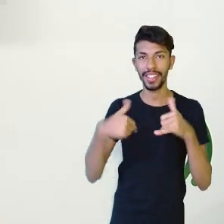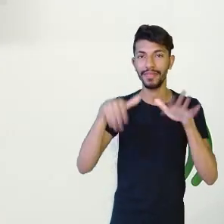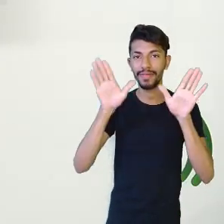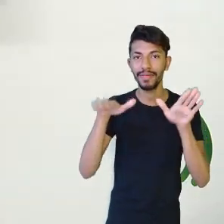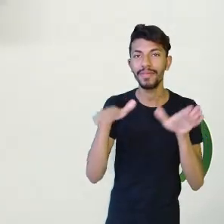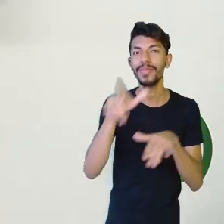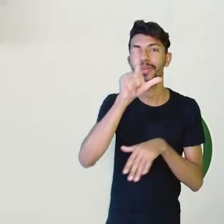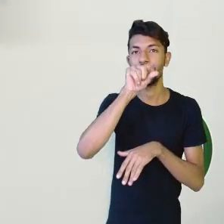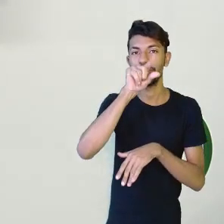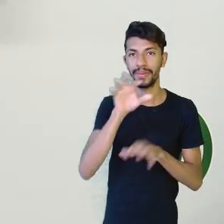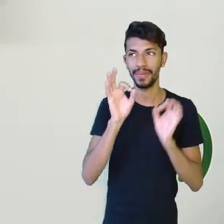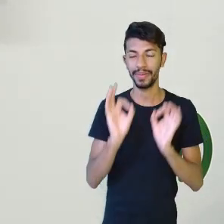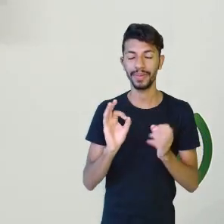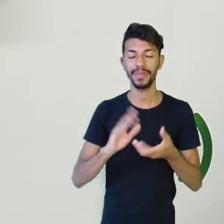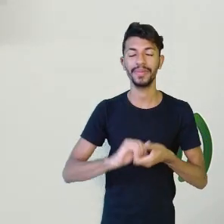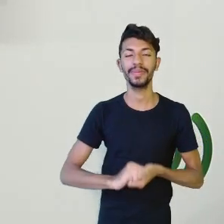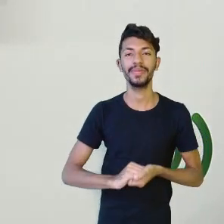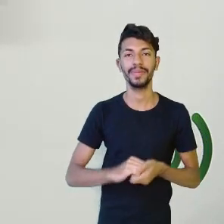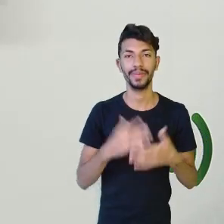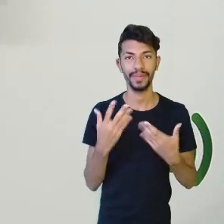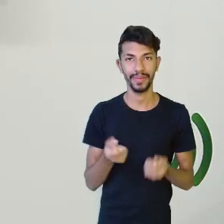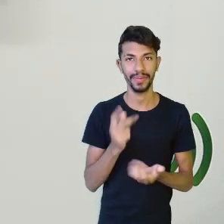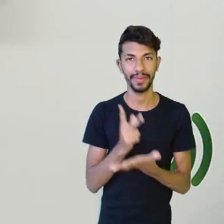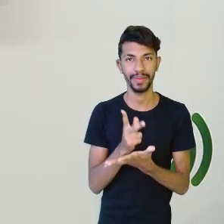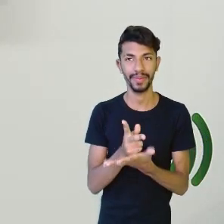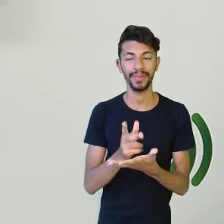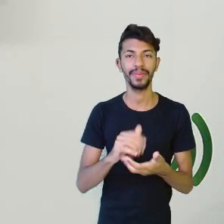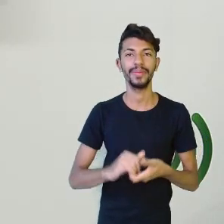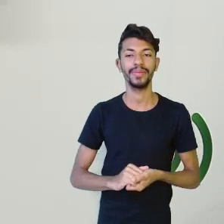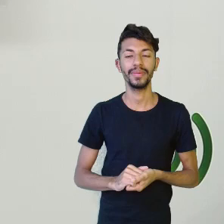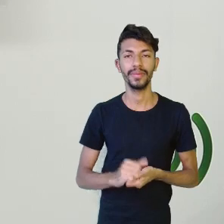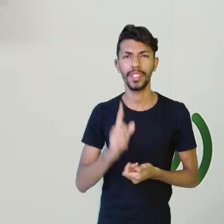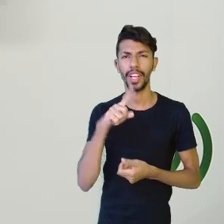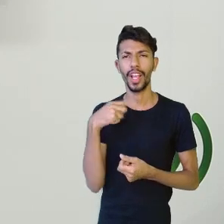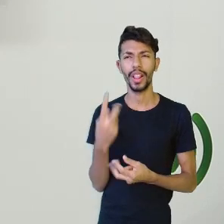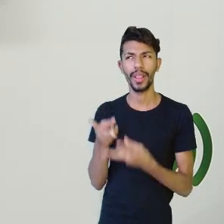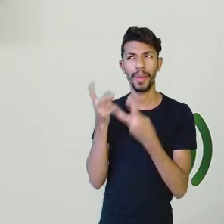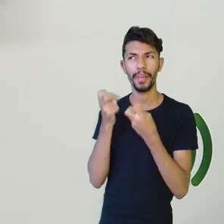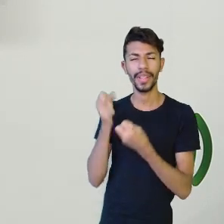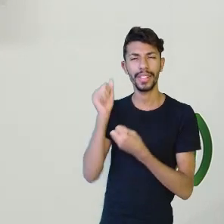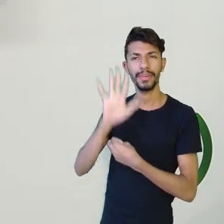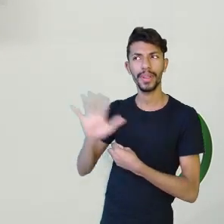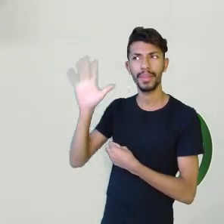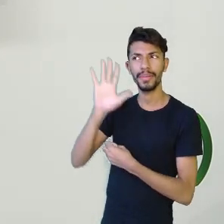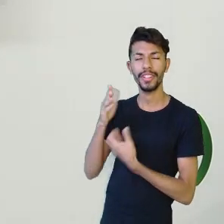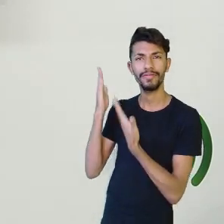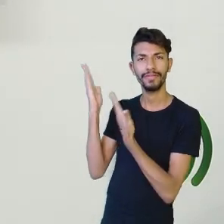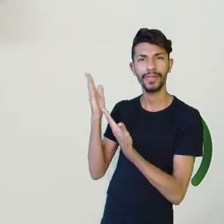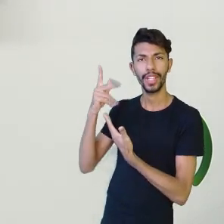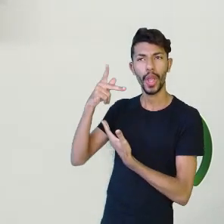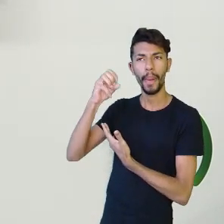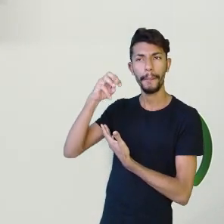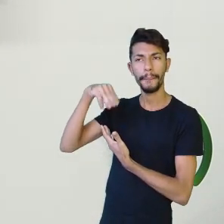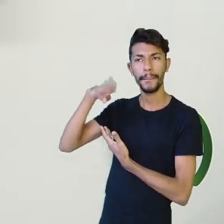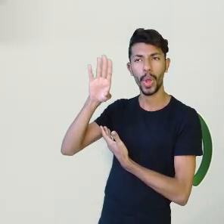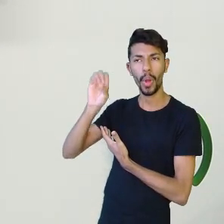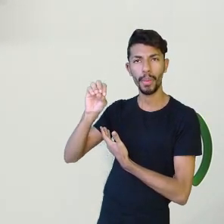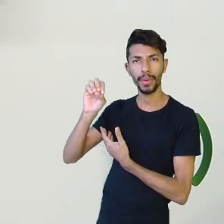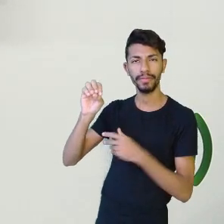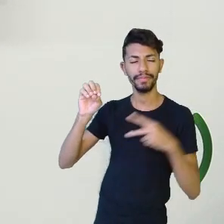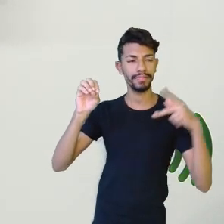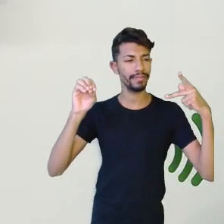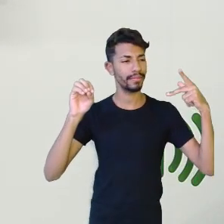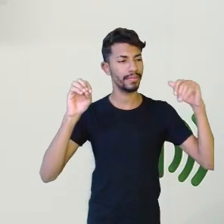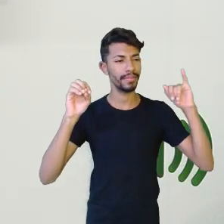seguir. Então, a gente observa aqui a imagem de um pombo e o pinguim.